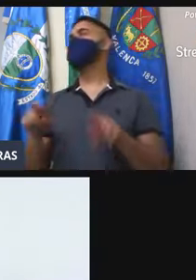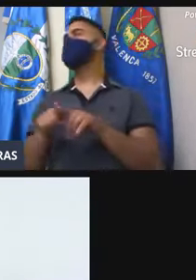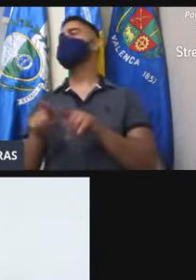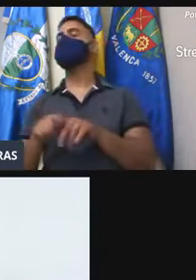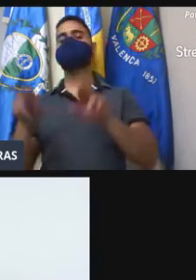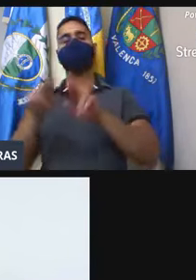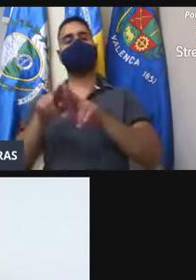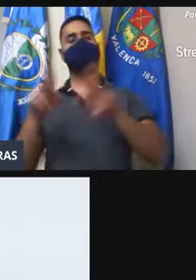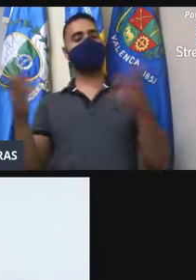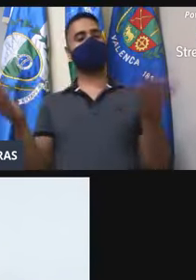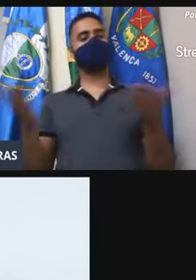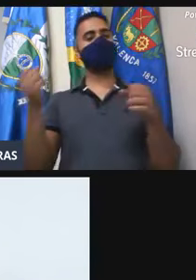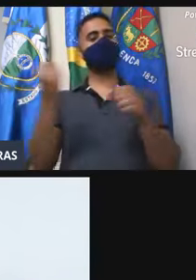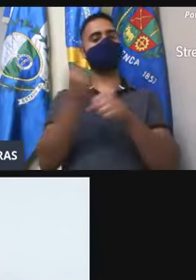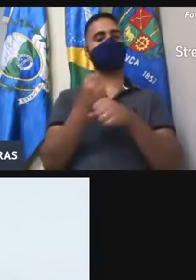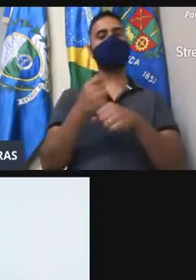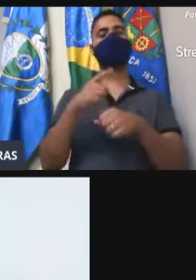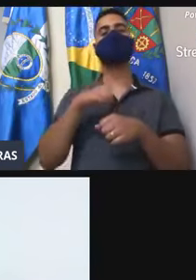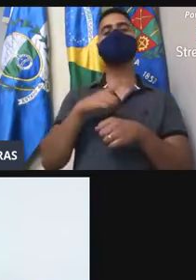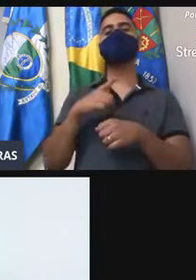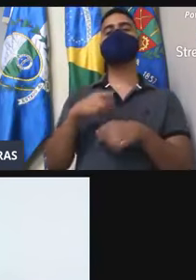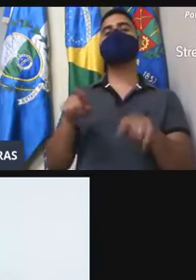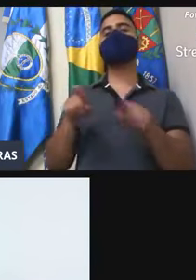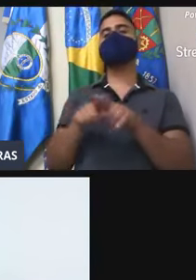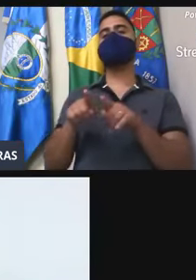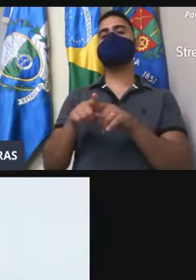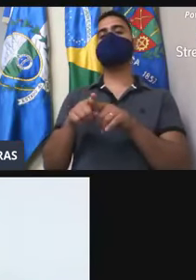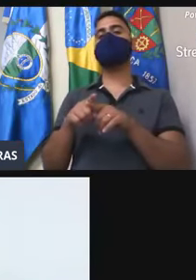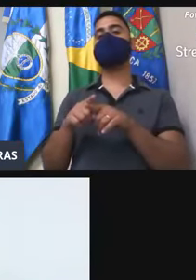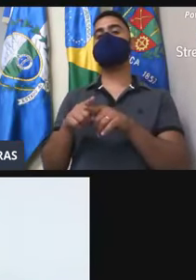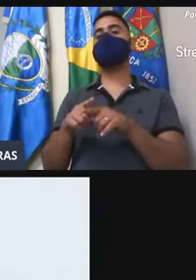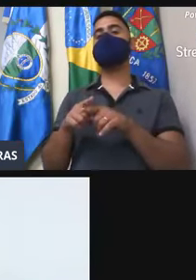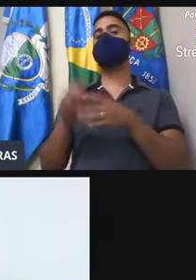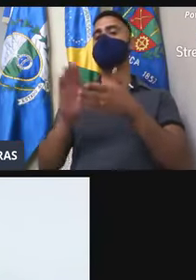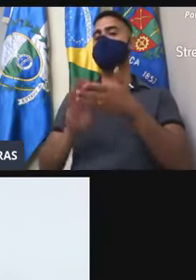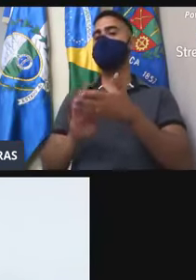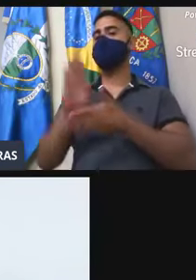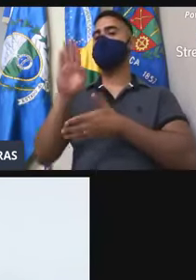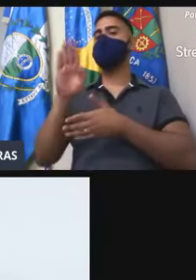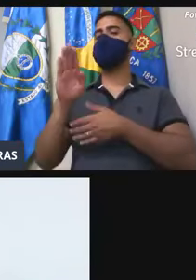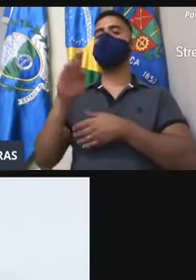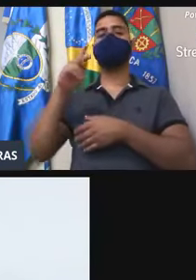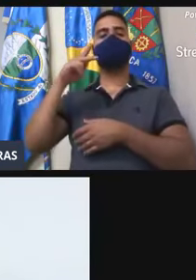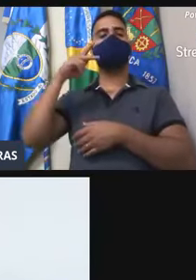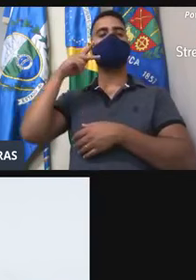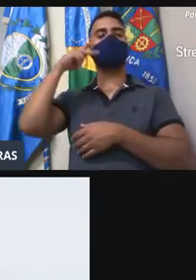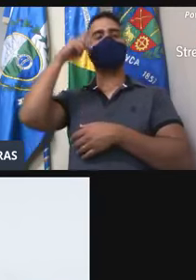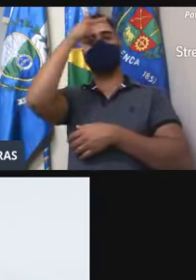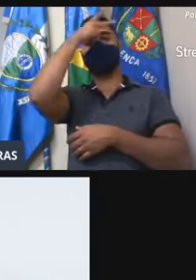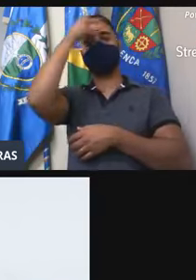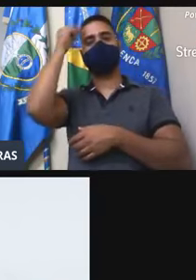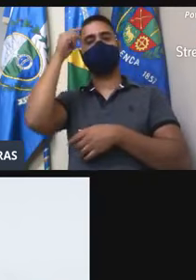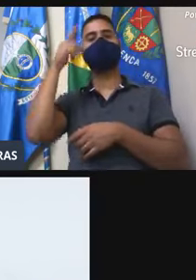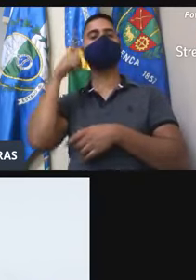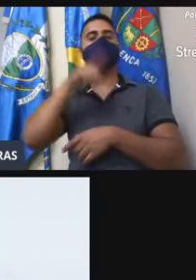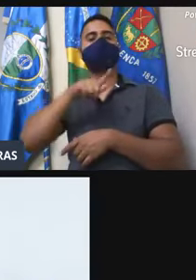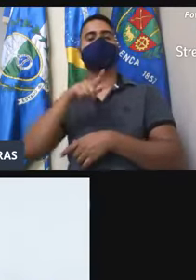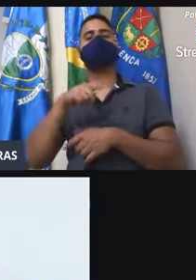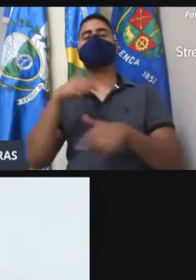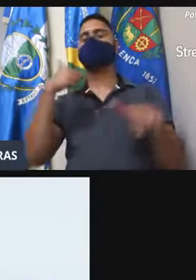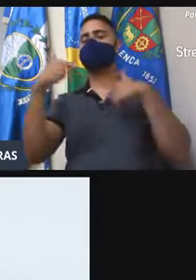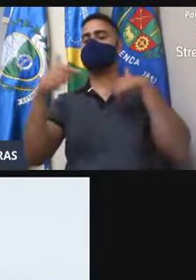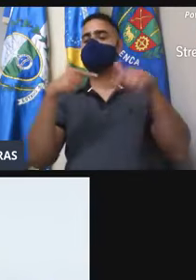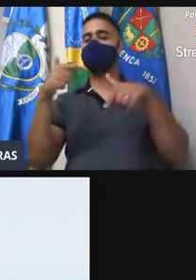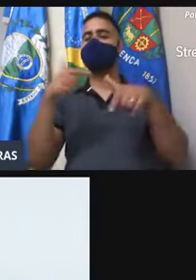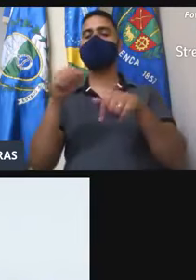desse ano, vamos ter a nossa reeleição do nosso prefeito Fernandinho Graça, não tenho dúvida disso, pelo trabalho que ele